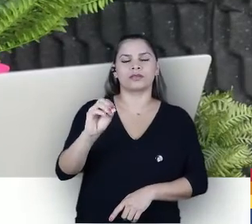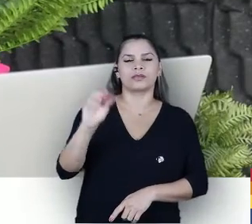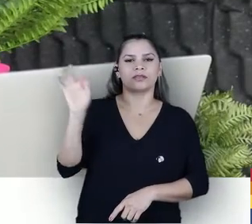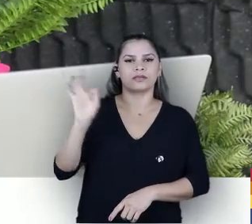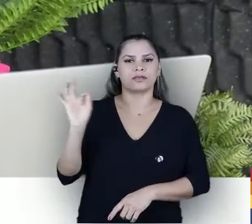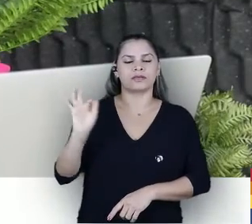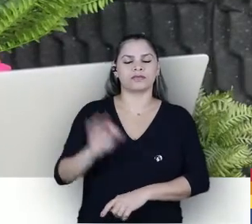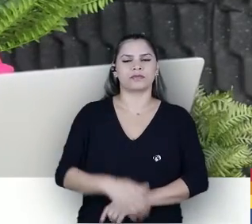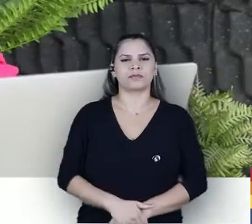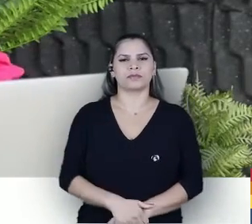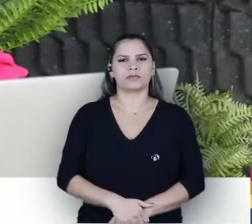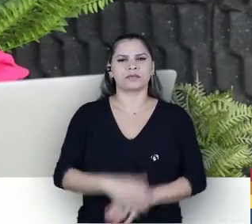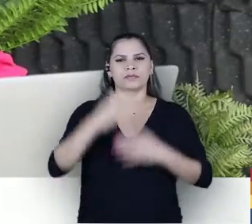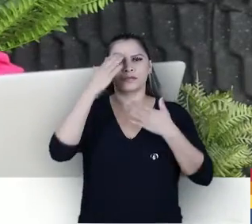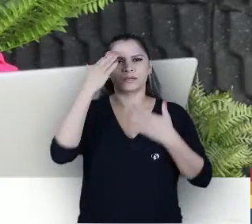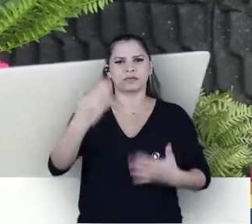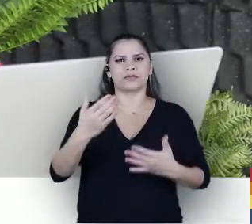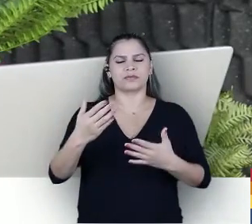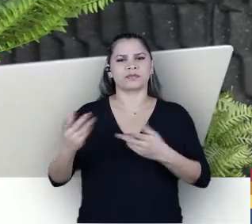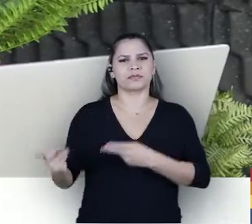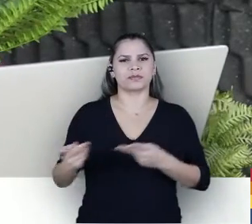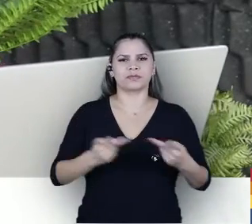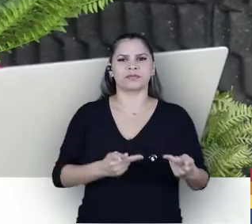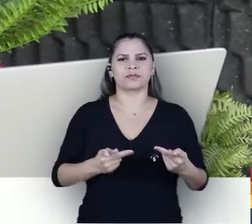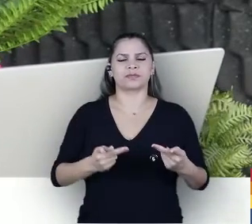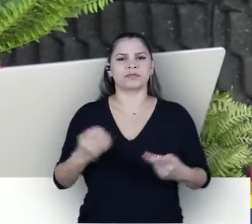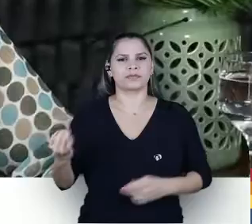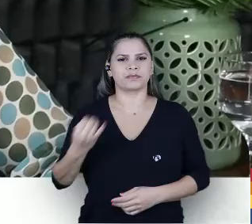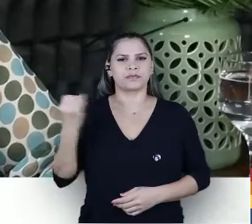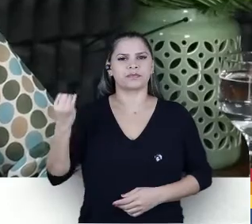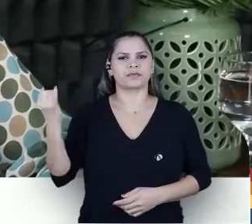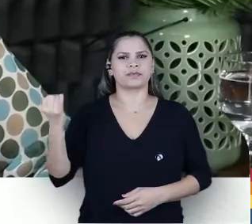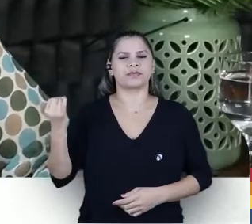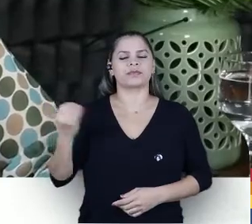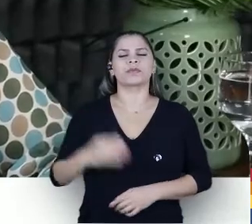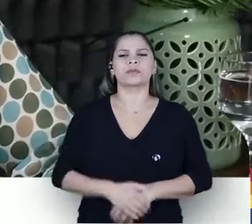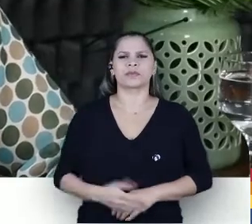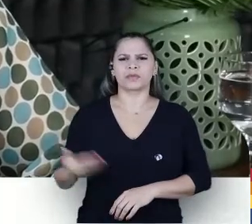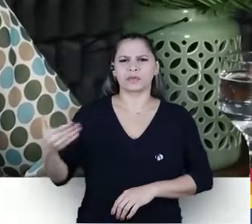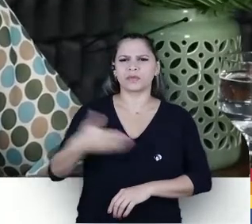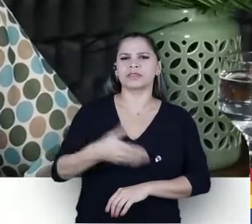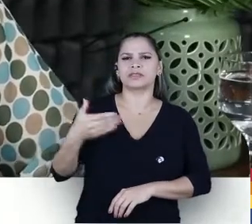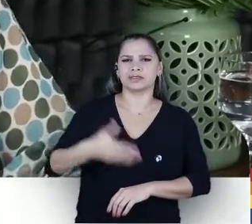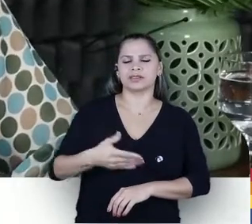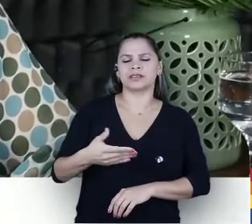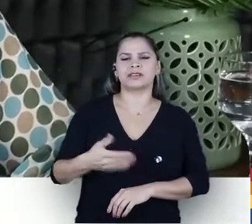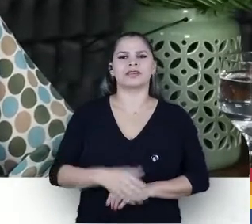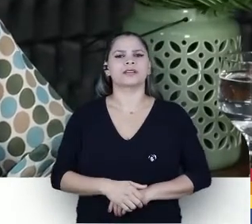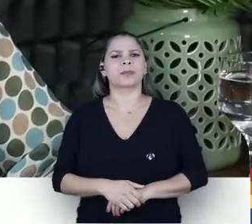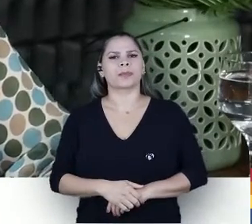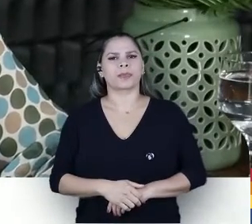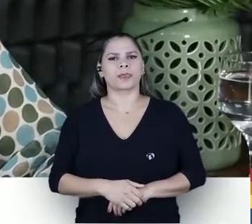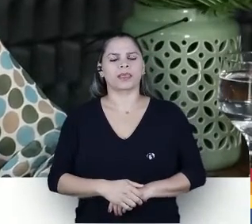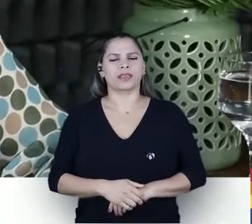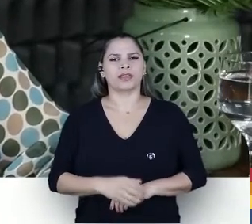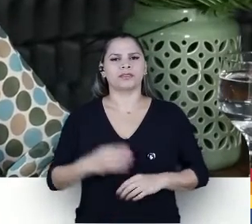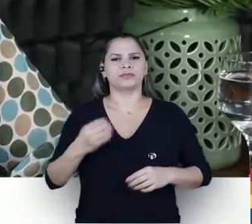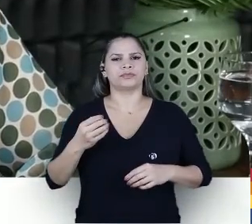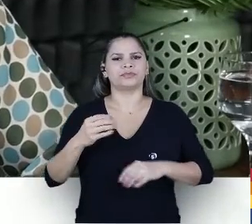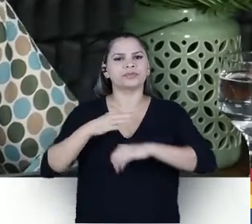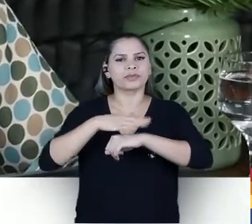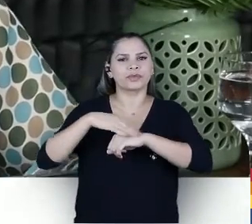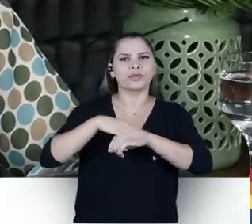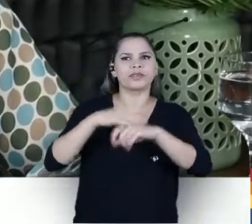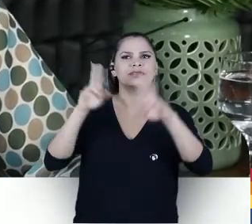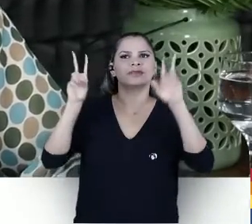Portuguesa e revisora de textos do gabinete da reitoria da UEMA. Olá, Primeiramente, eu gostaria de agradecer o convite, né? É